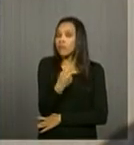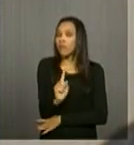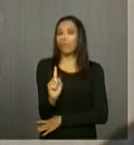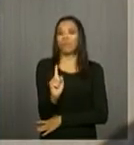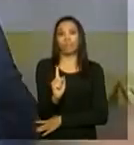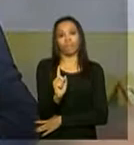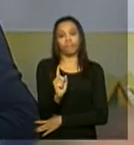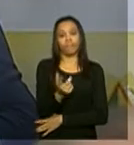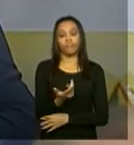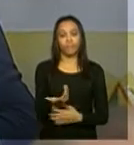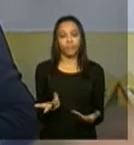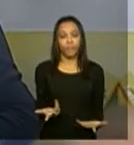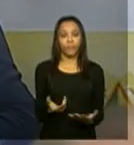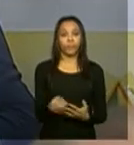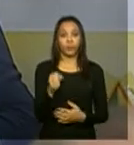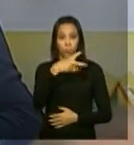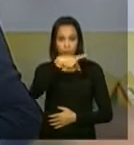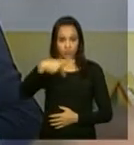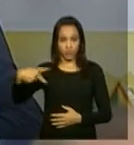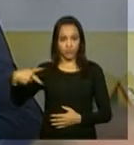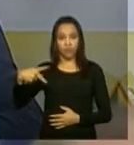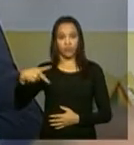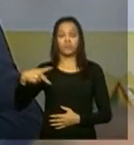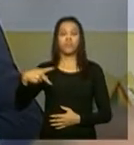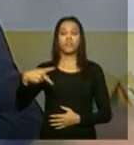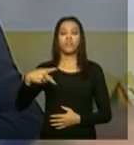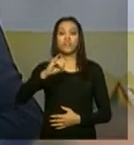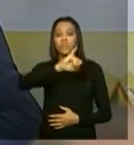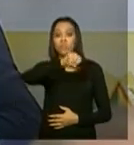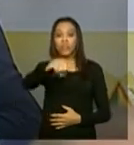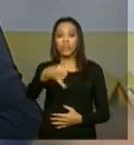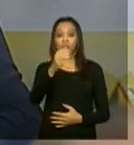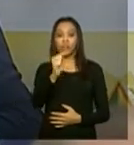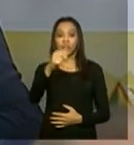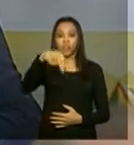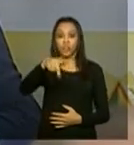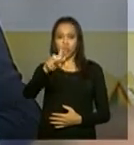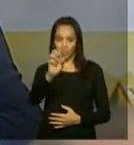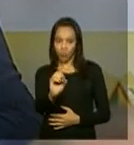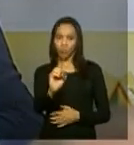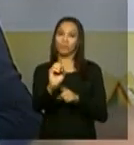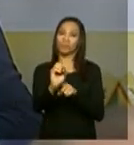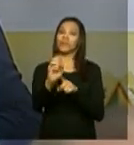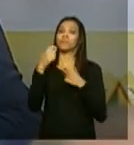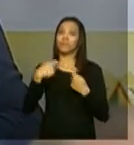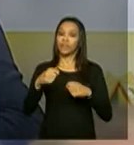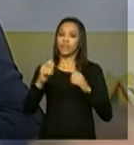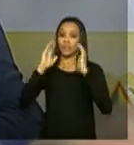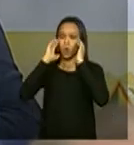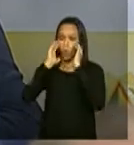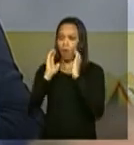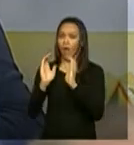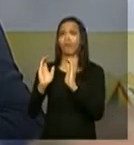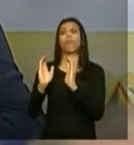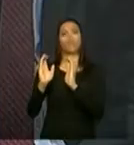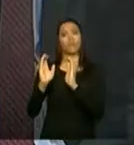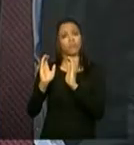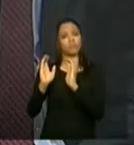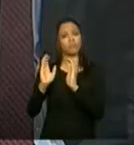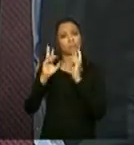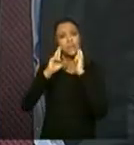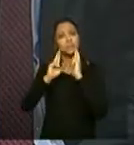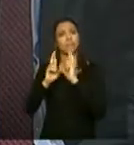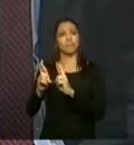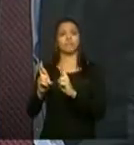goulart é um brasileiro que merece ser honrado respeitado